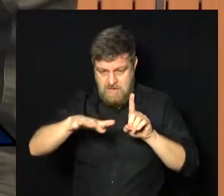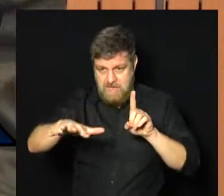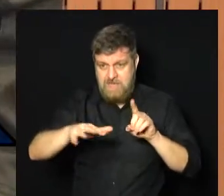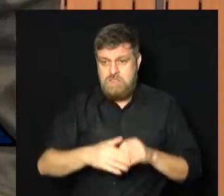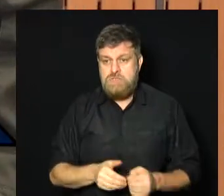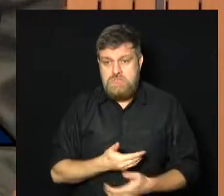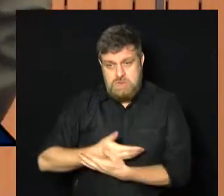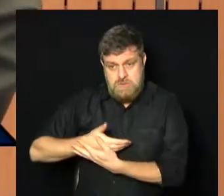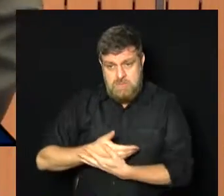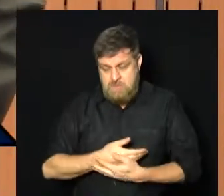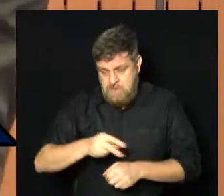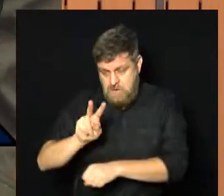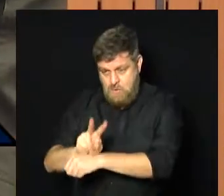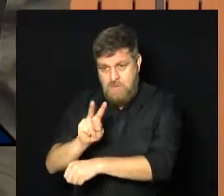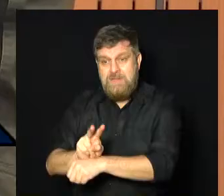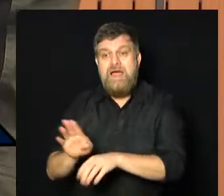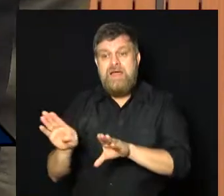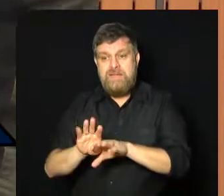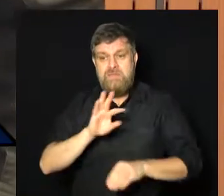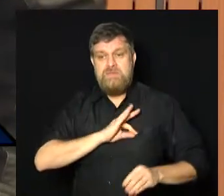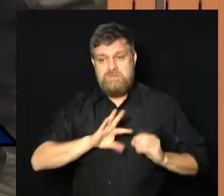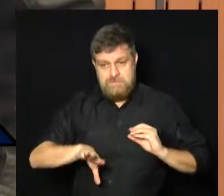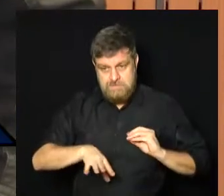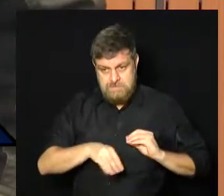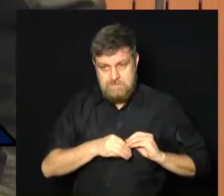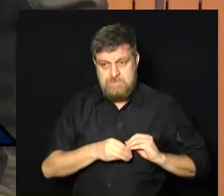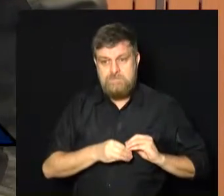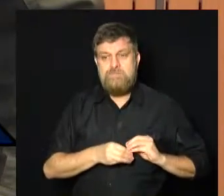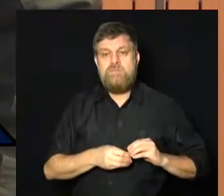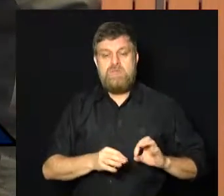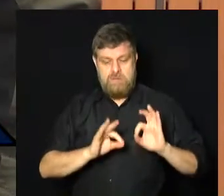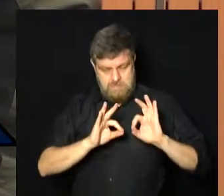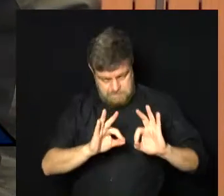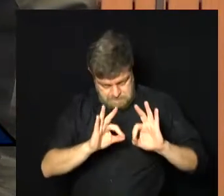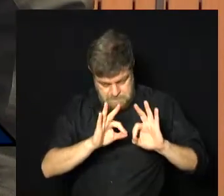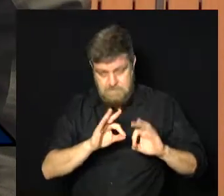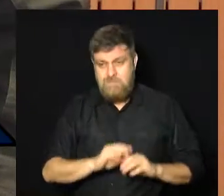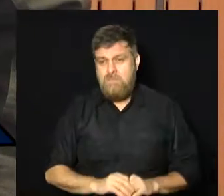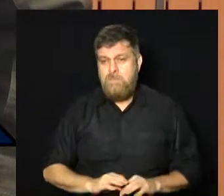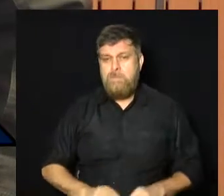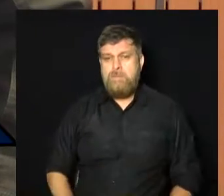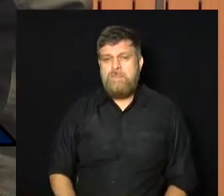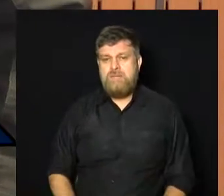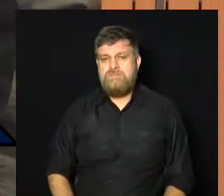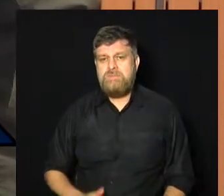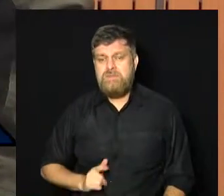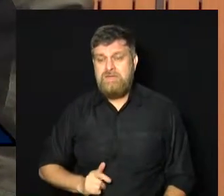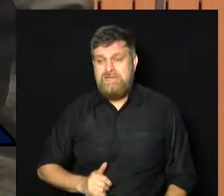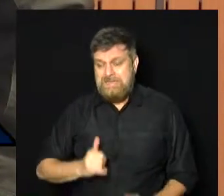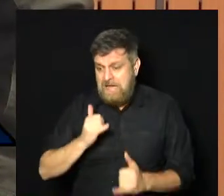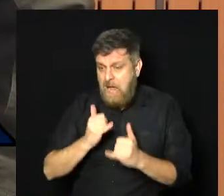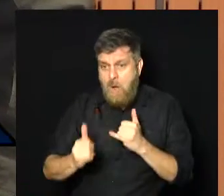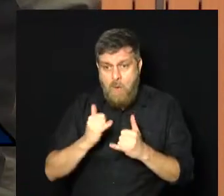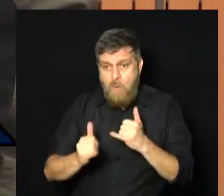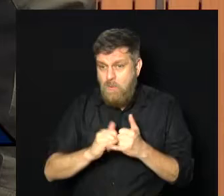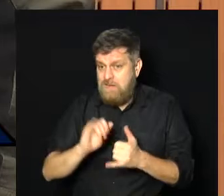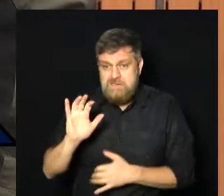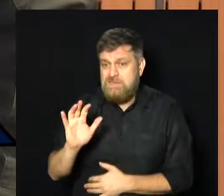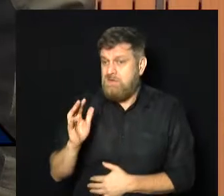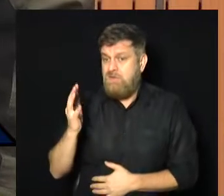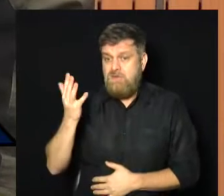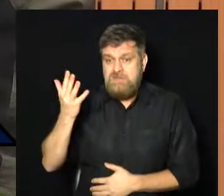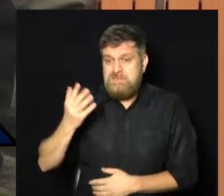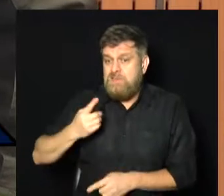bônus educacional. Isso realmente veio a acontecer. A tensão para que isso não ocorresse tinha sua justificativa,